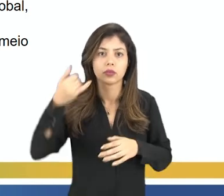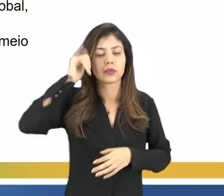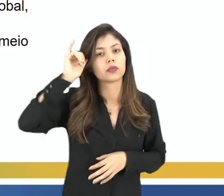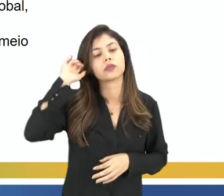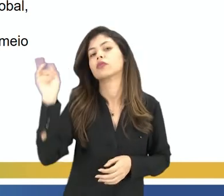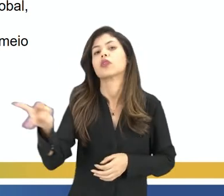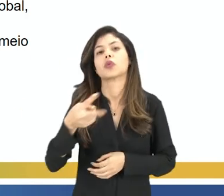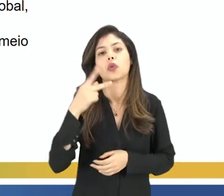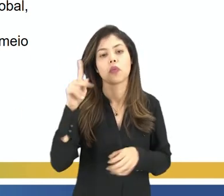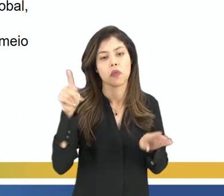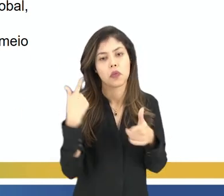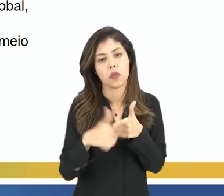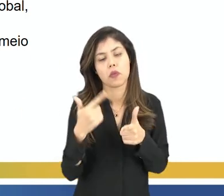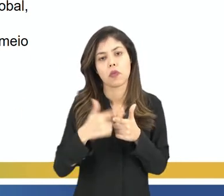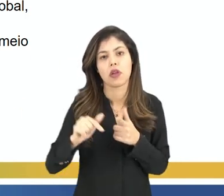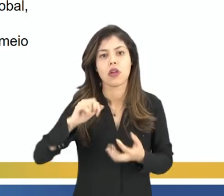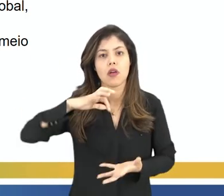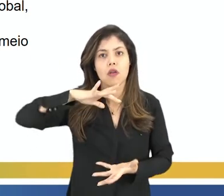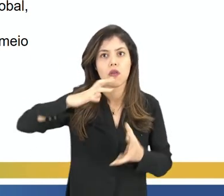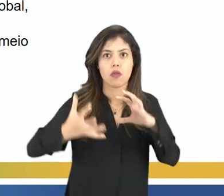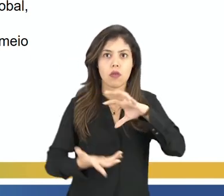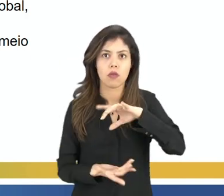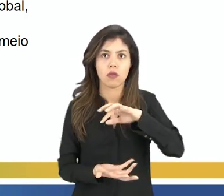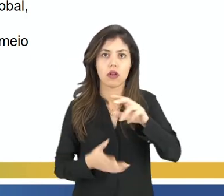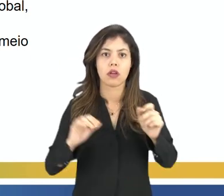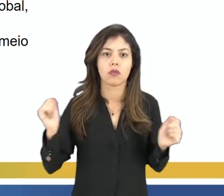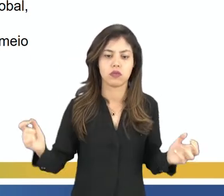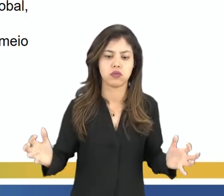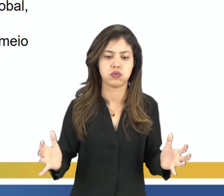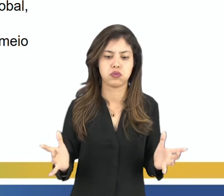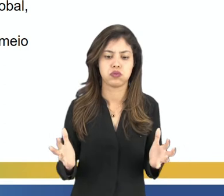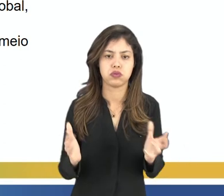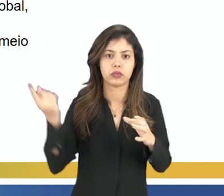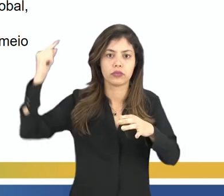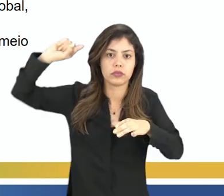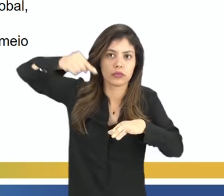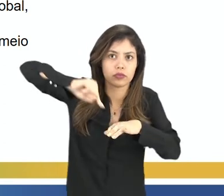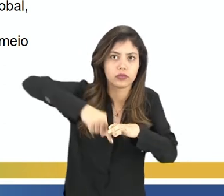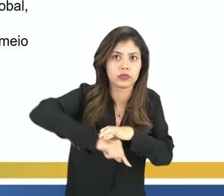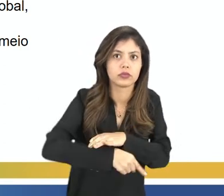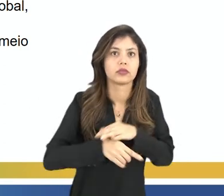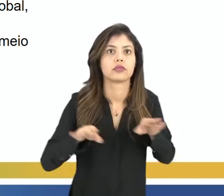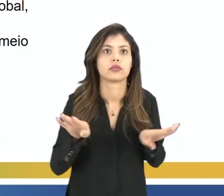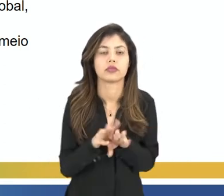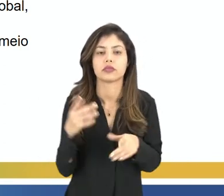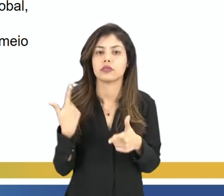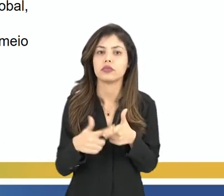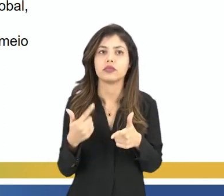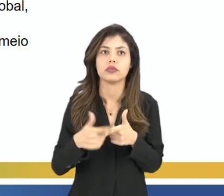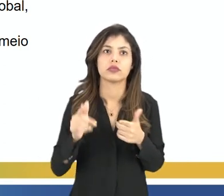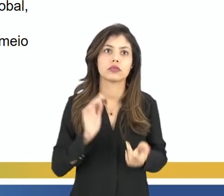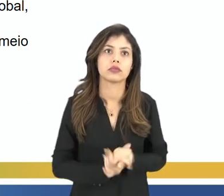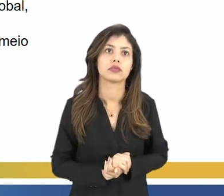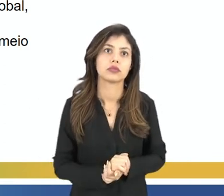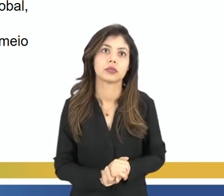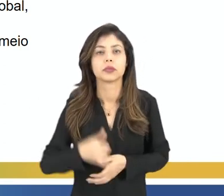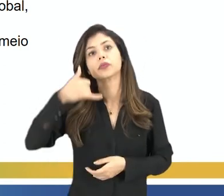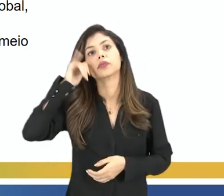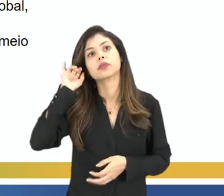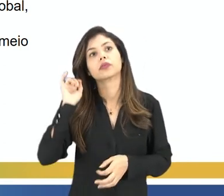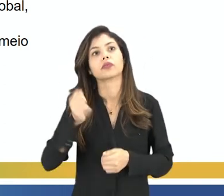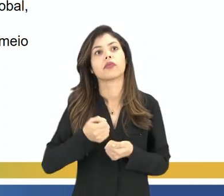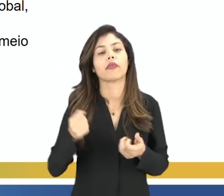que os gases são culpadas pelo aquecimento global E aí ele diz uma contribuição maior do que o setor de transporte os